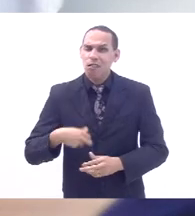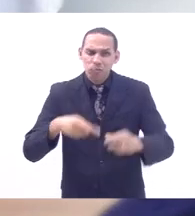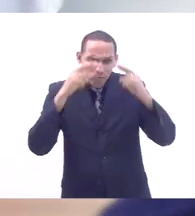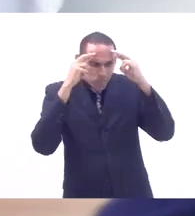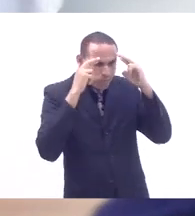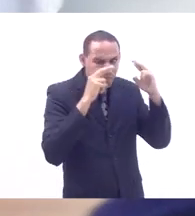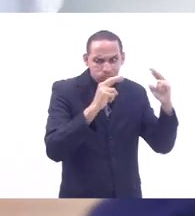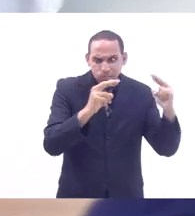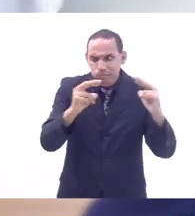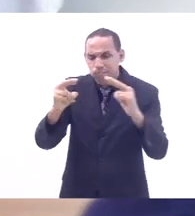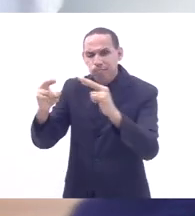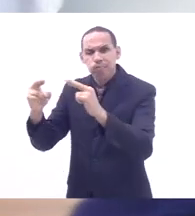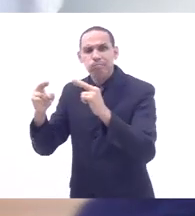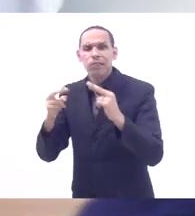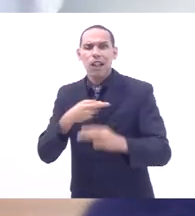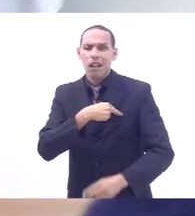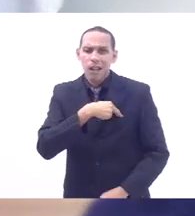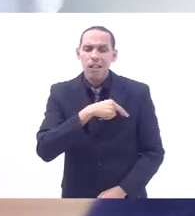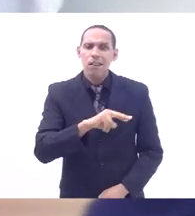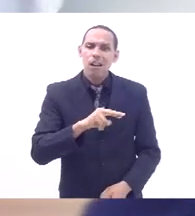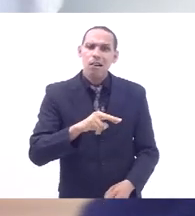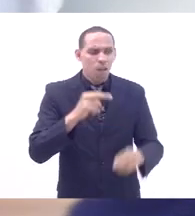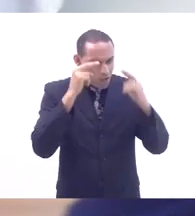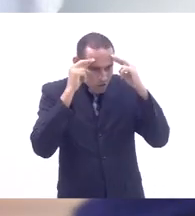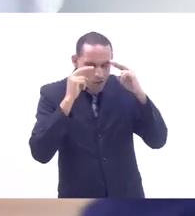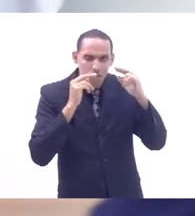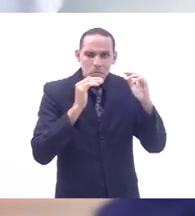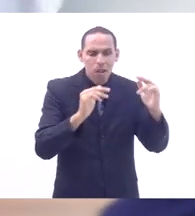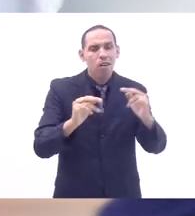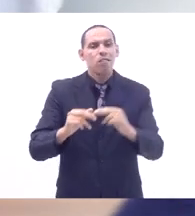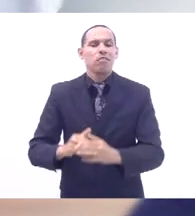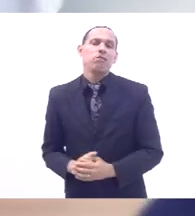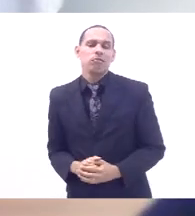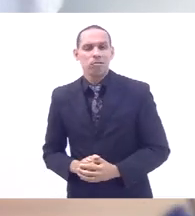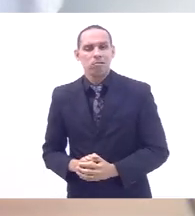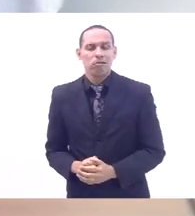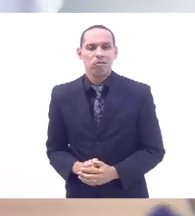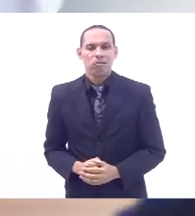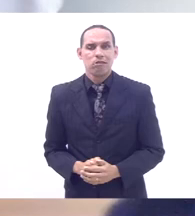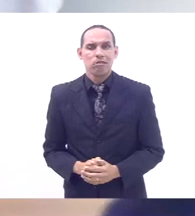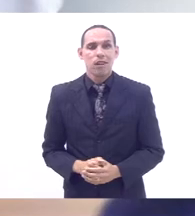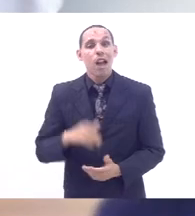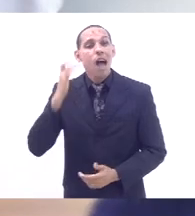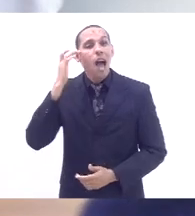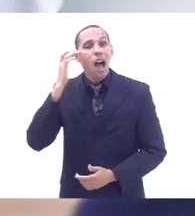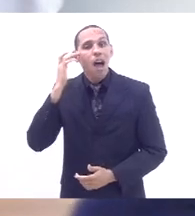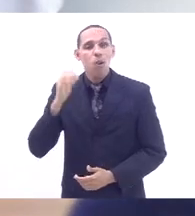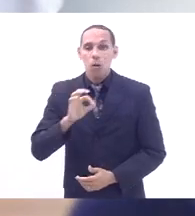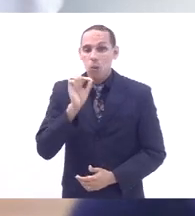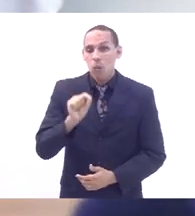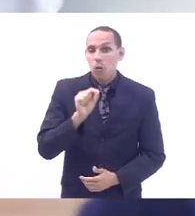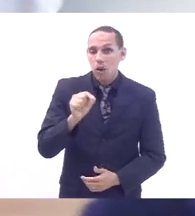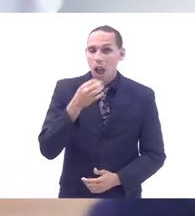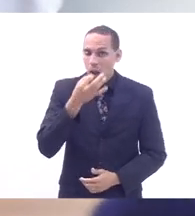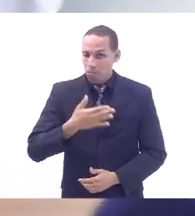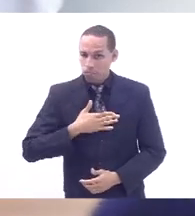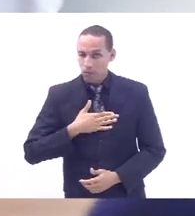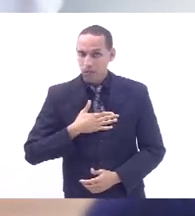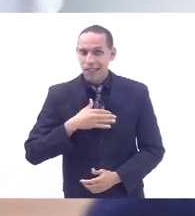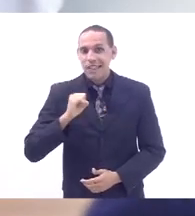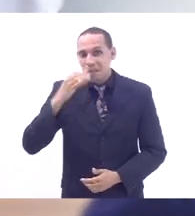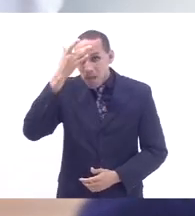respeito muito a religião, respeito muito aos senhores. Eu acho que uma pessoa que tem esse